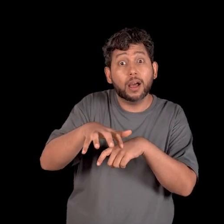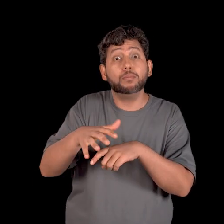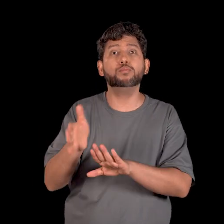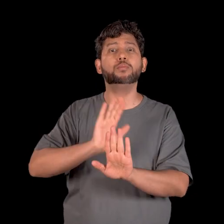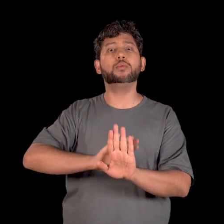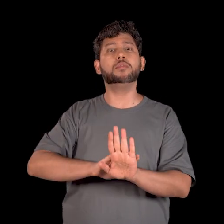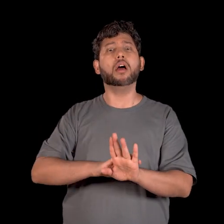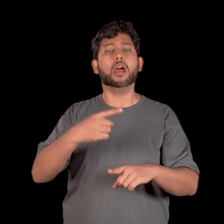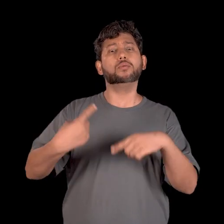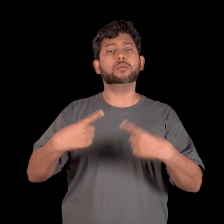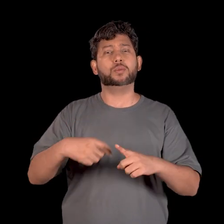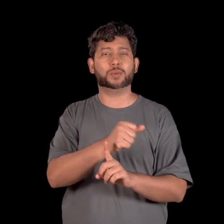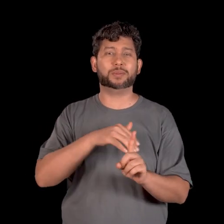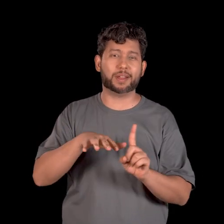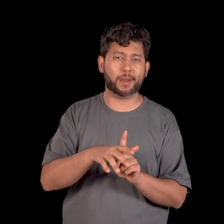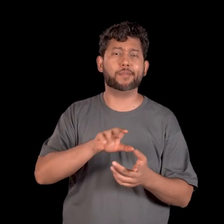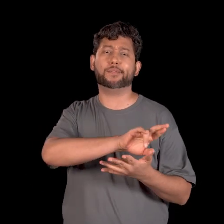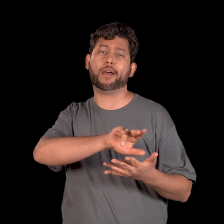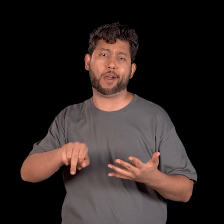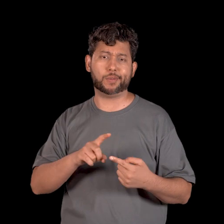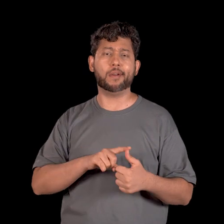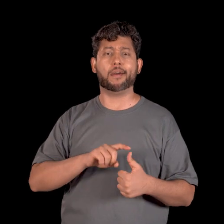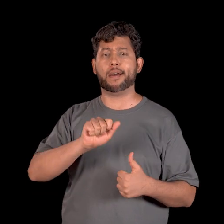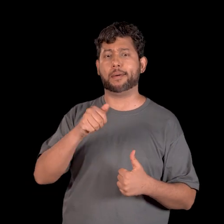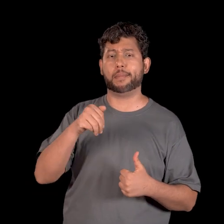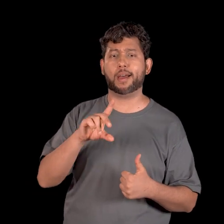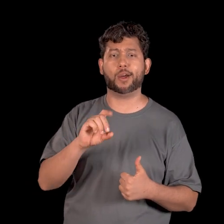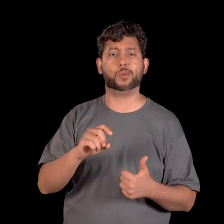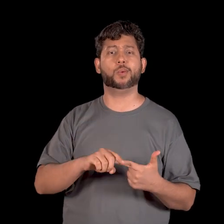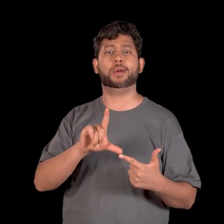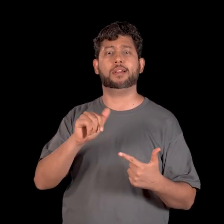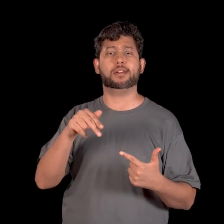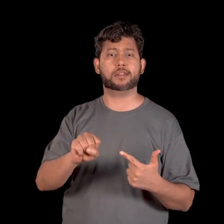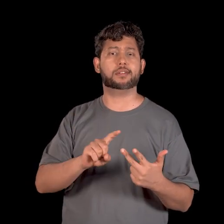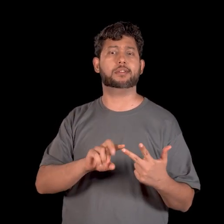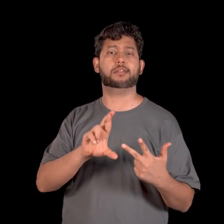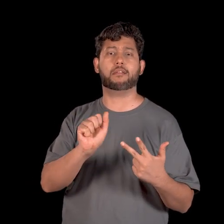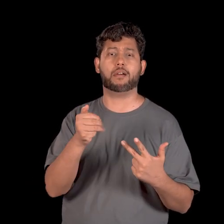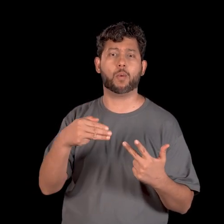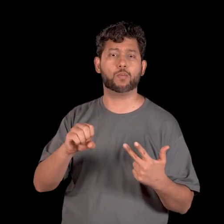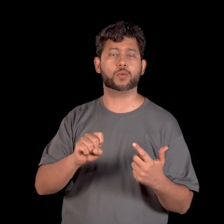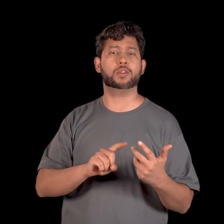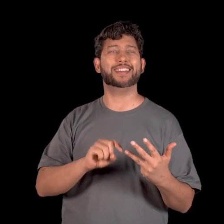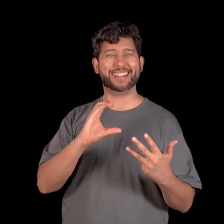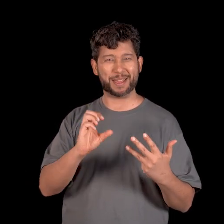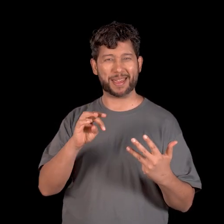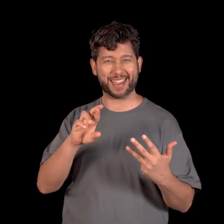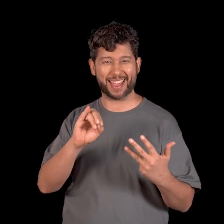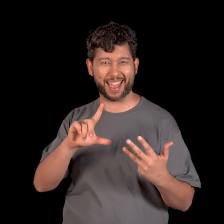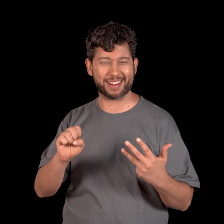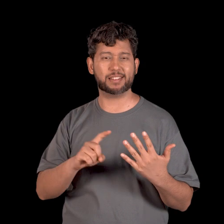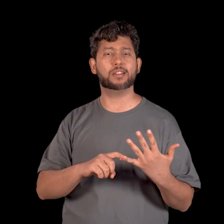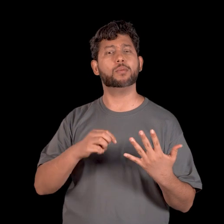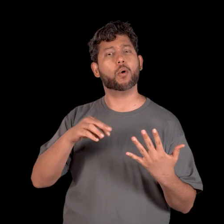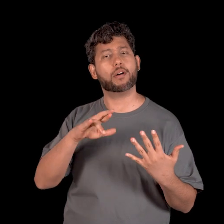de forte cunho social. Escritores e poetas como Jorge Amado, José Lins do Rego, Graciliano Ramos,